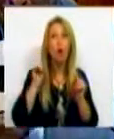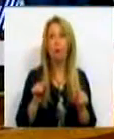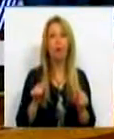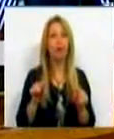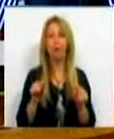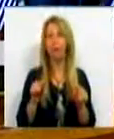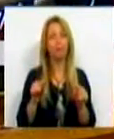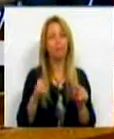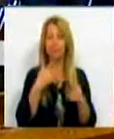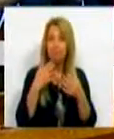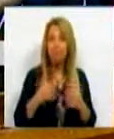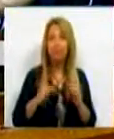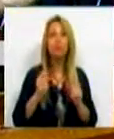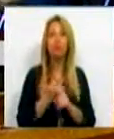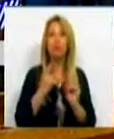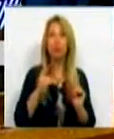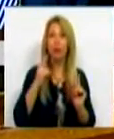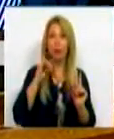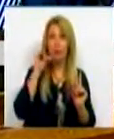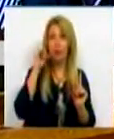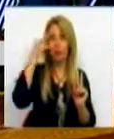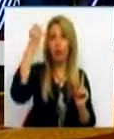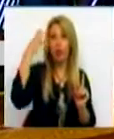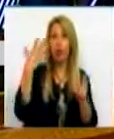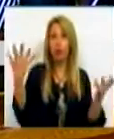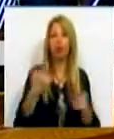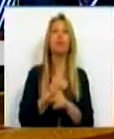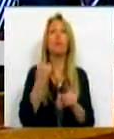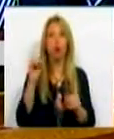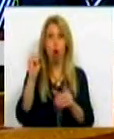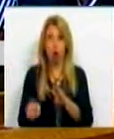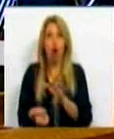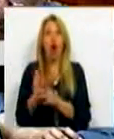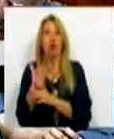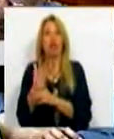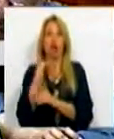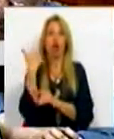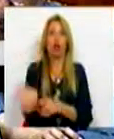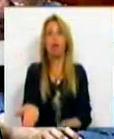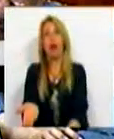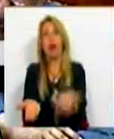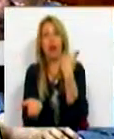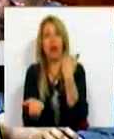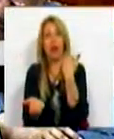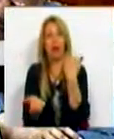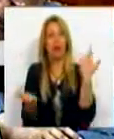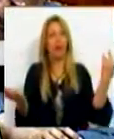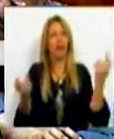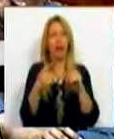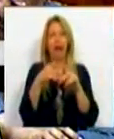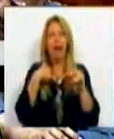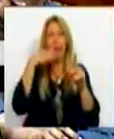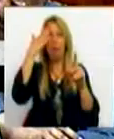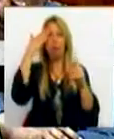Seguramente porque ainda não o compreenderam. Porque a origem do toma lá dá cá e o bipolarismo do tudo e do seu contrário não são